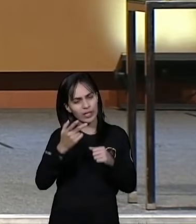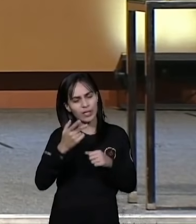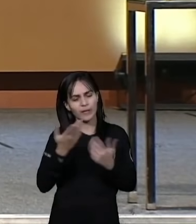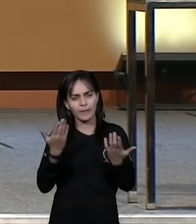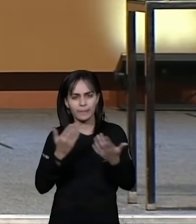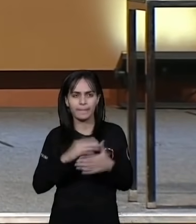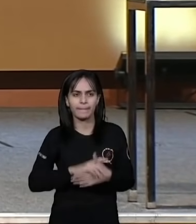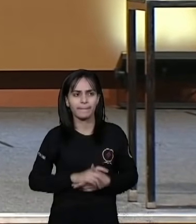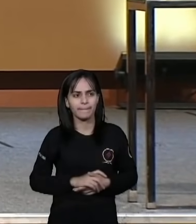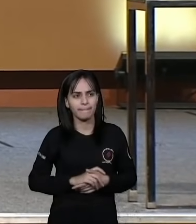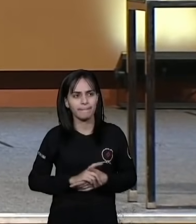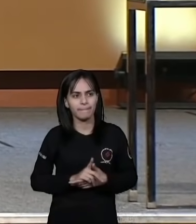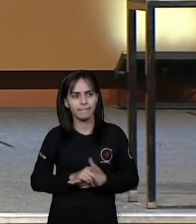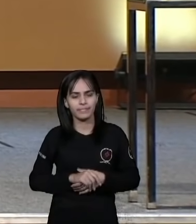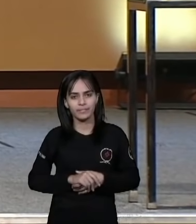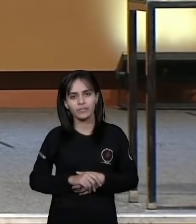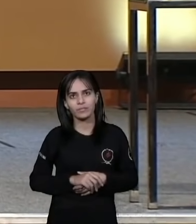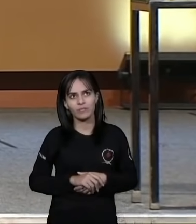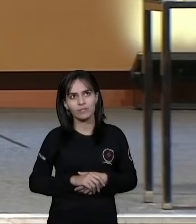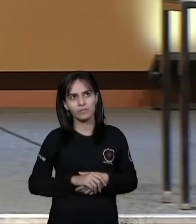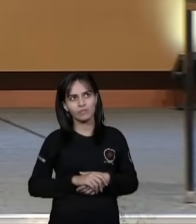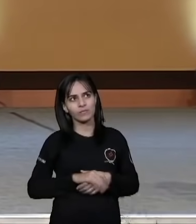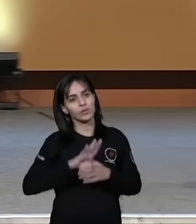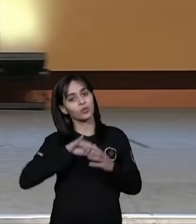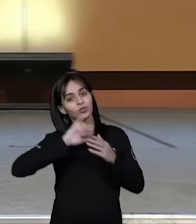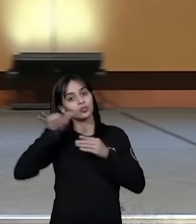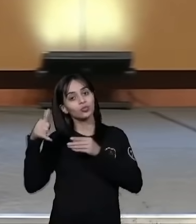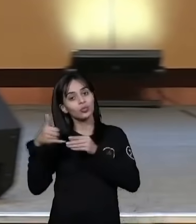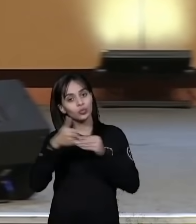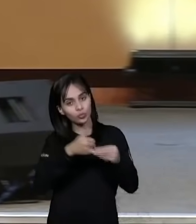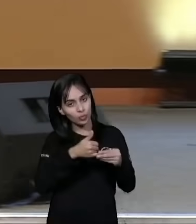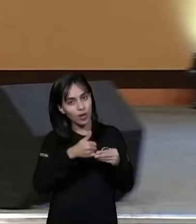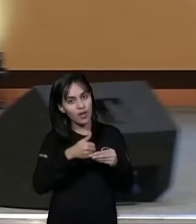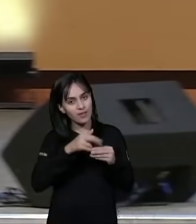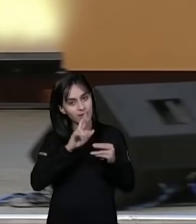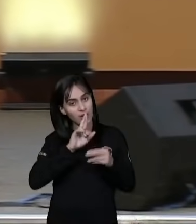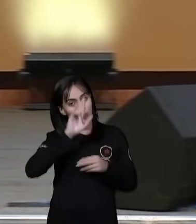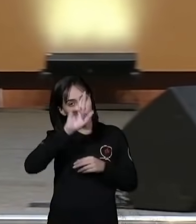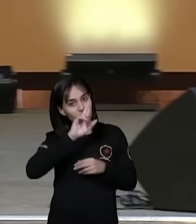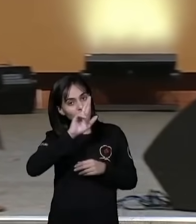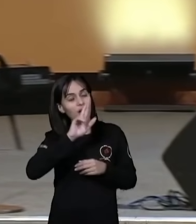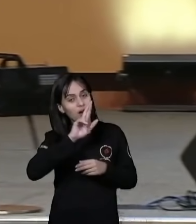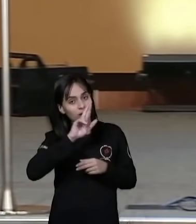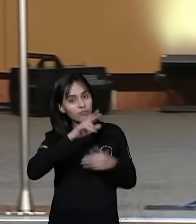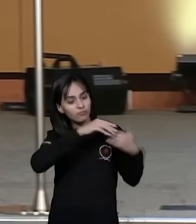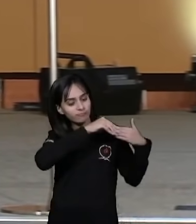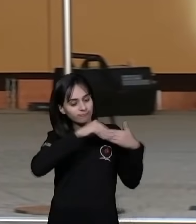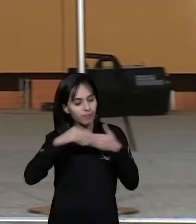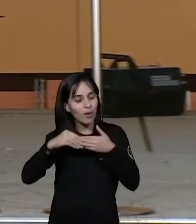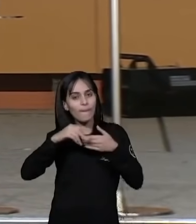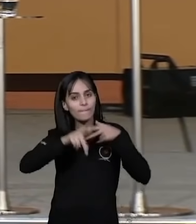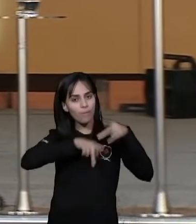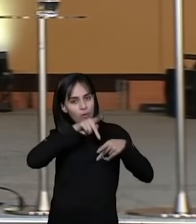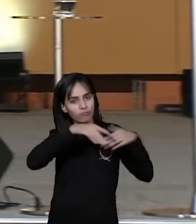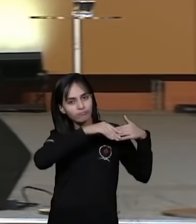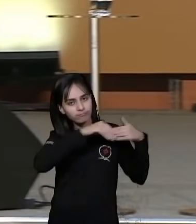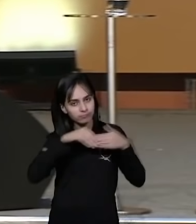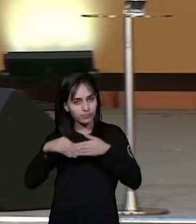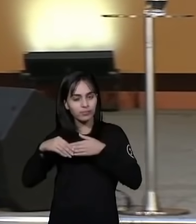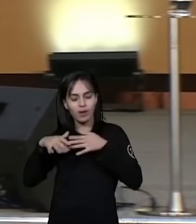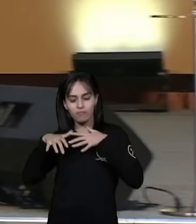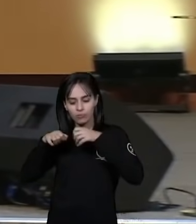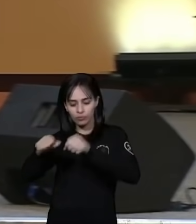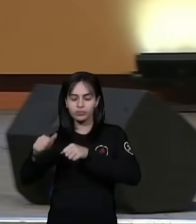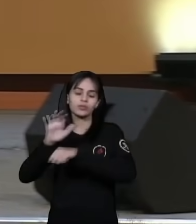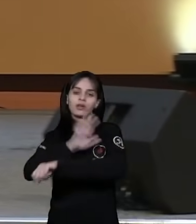falei e quando Josué que era o responsável para comandar o povo na conquista de Canaã